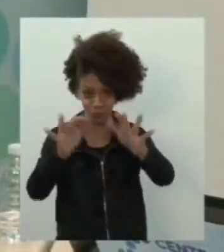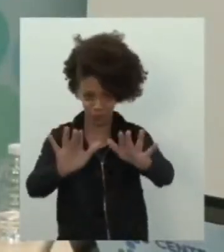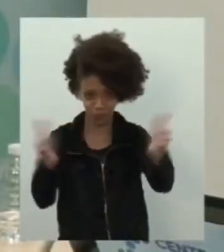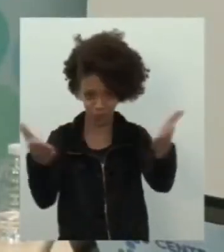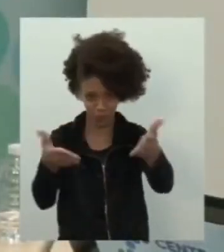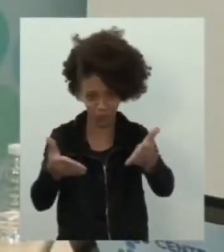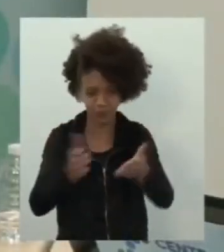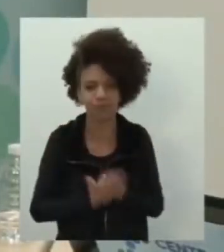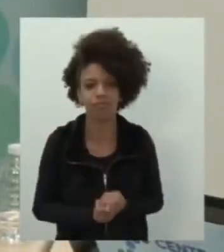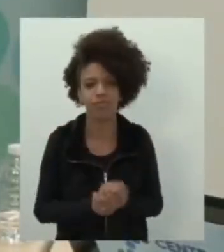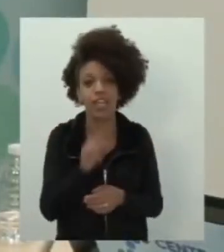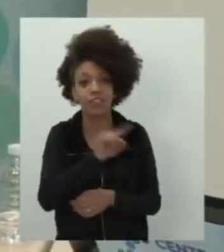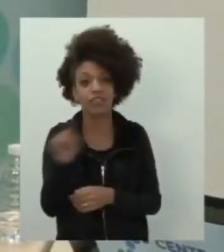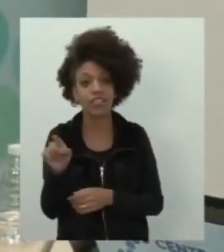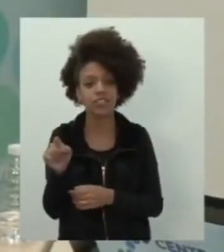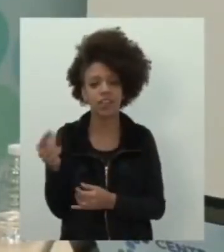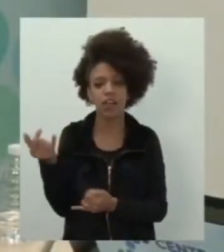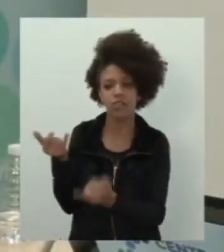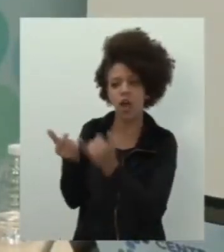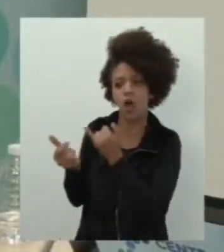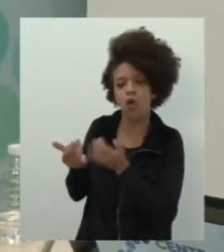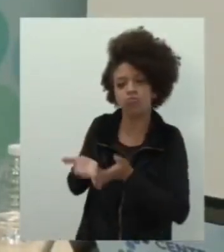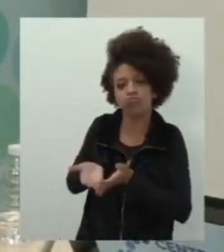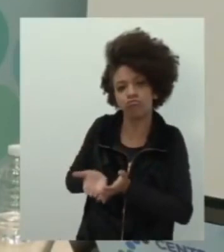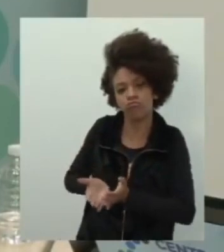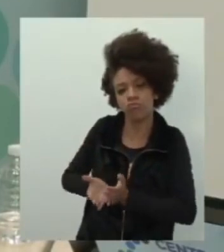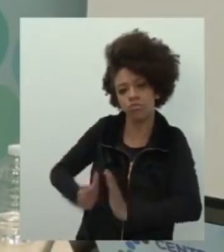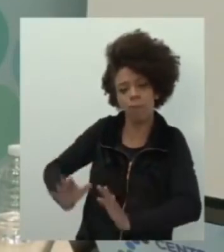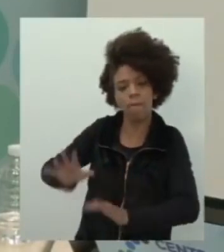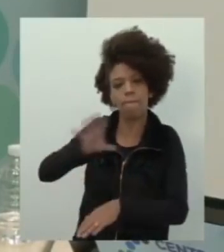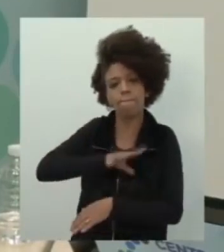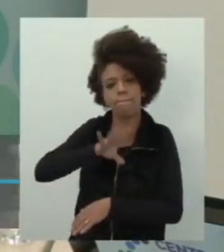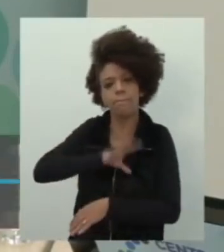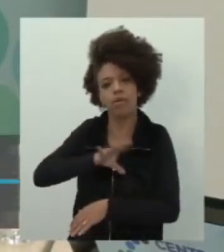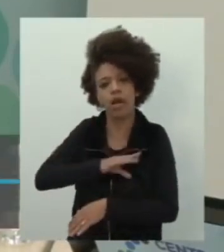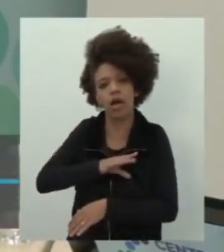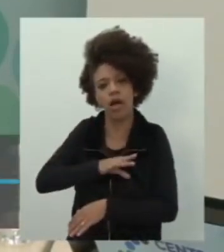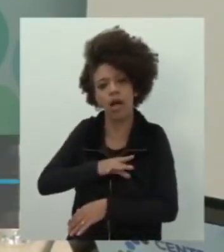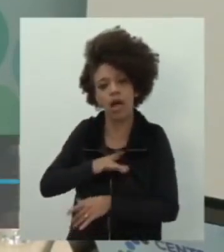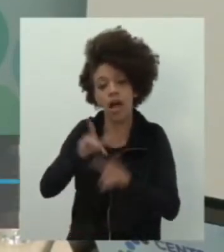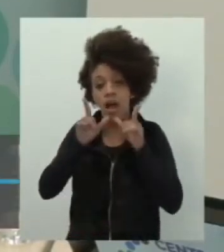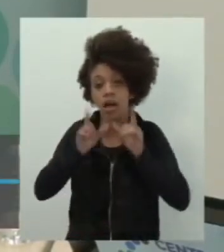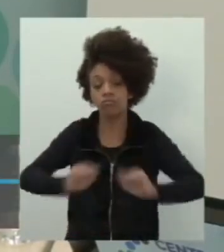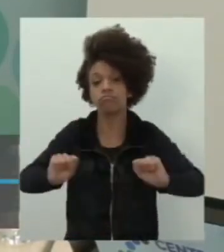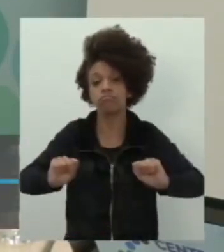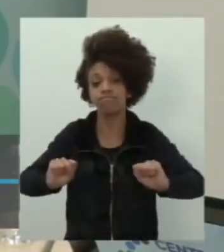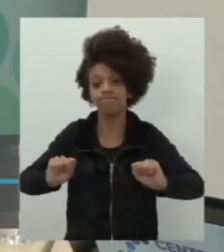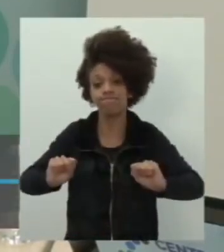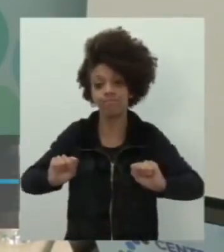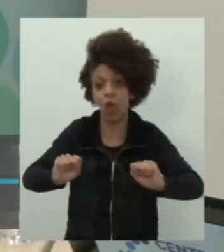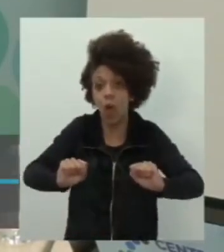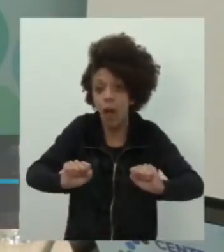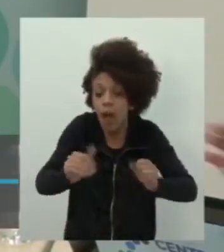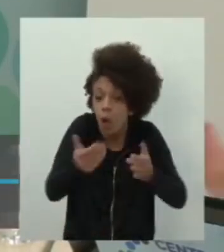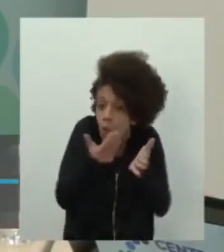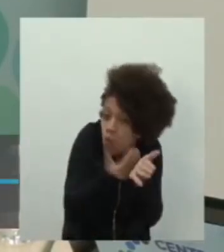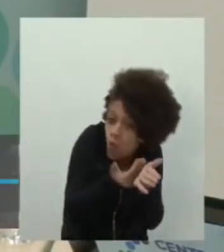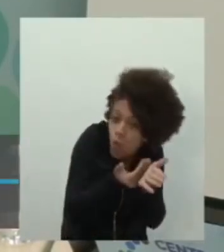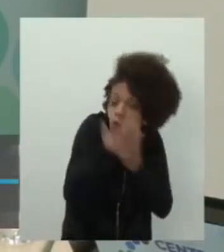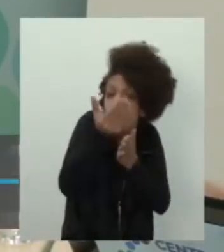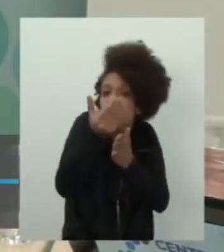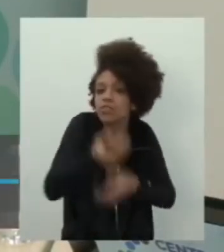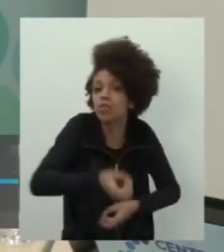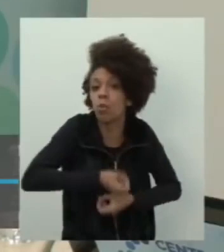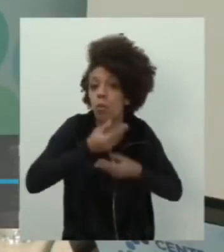momento, vocês vão se deparar com o nascimento da língua portuguesa. A língua portuguesa nascendo, o primeiro